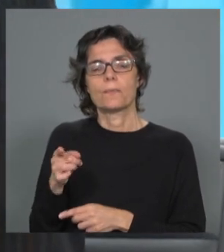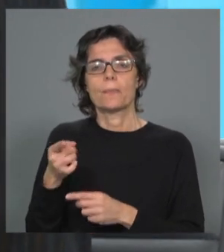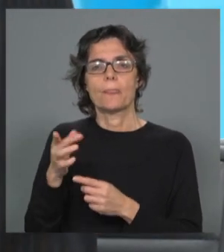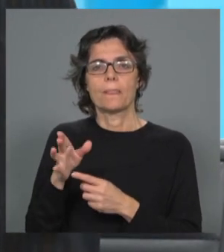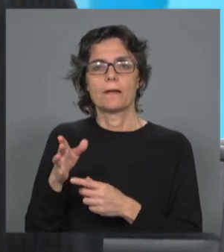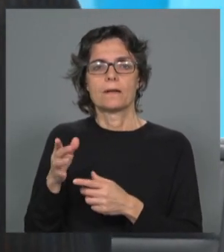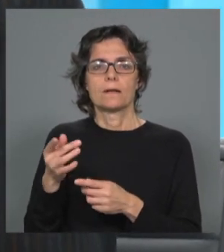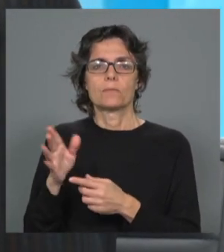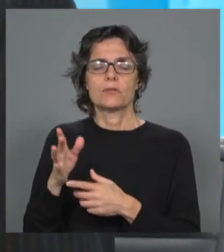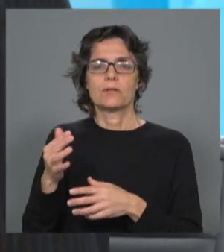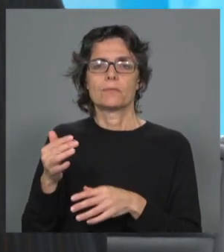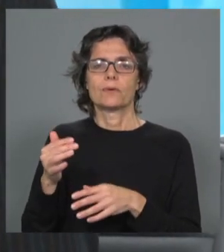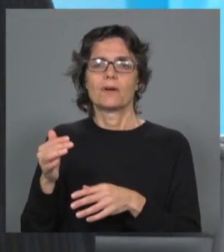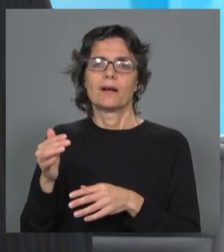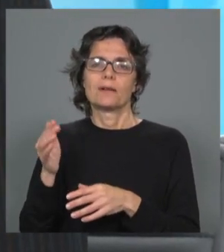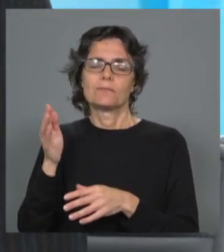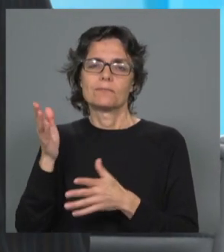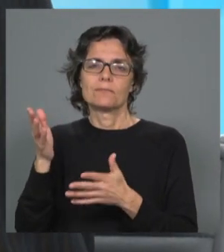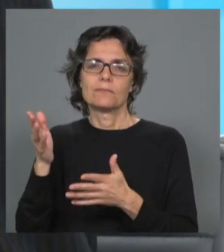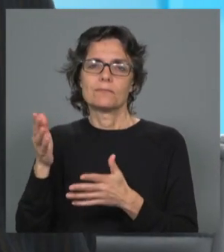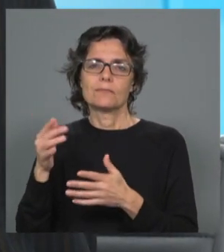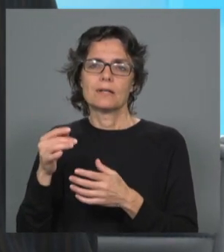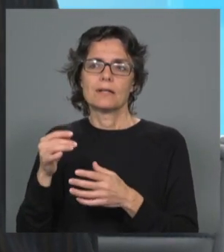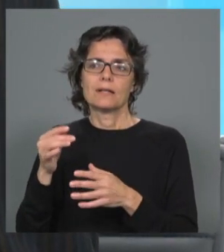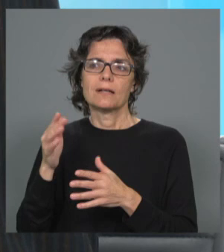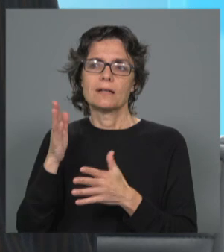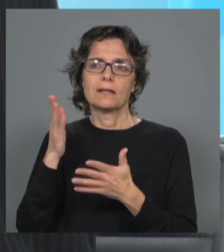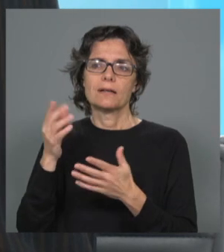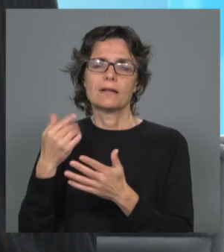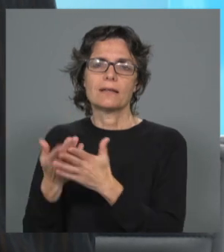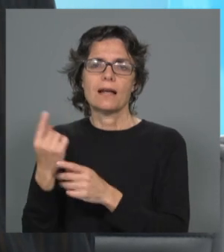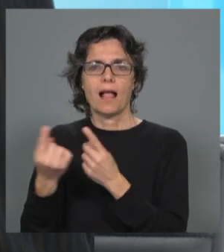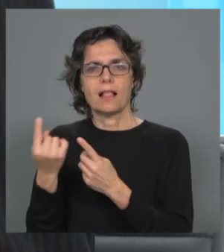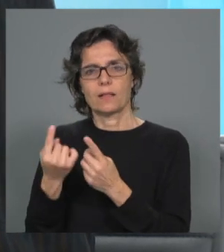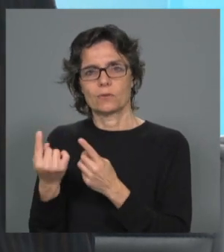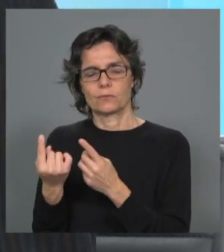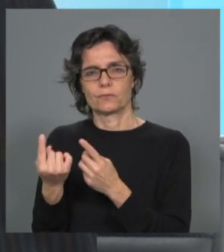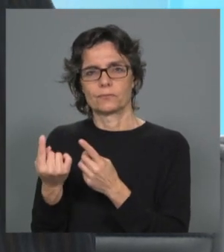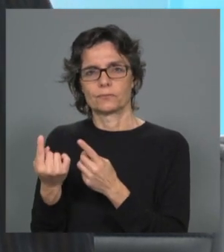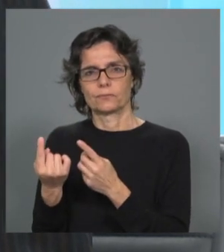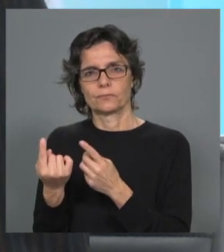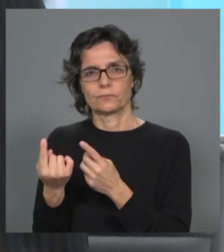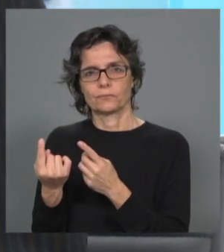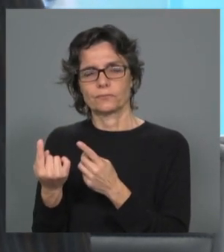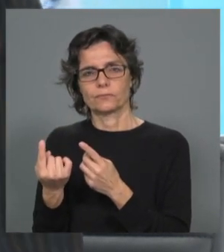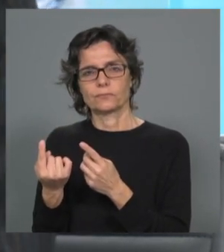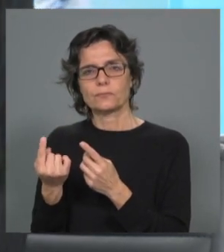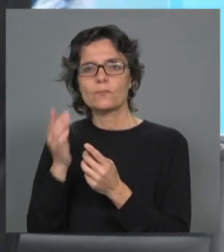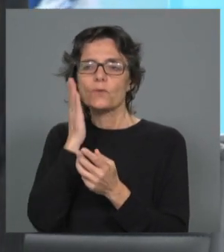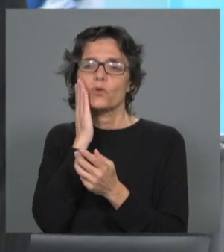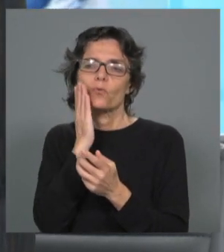porque as festas trazem uma carícia, trazem nela própria, um sentido